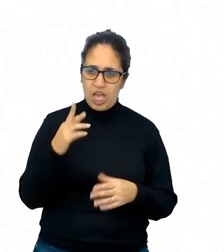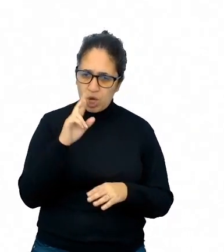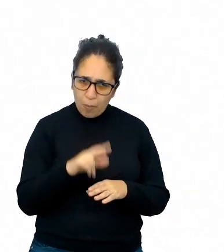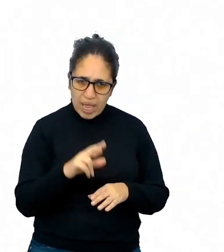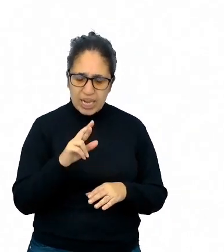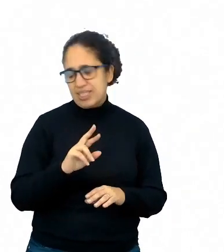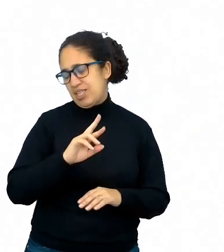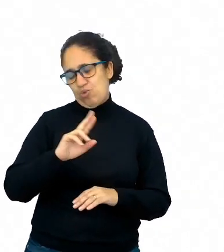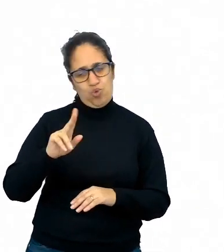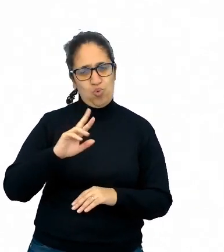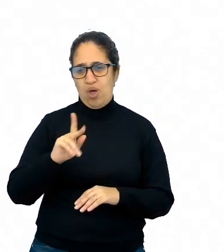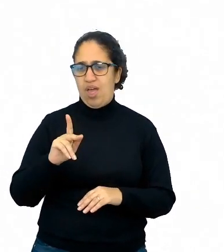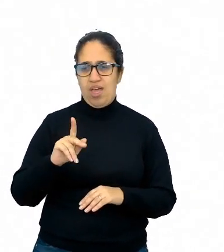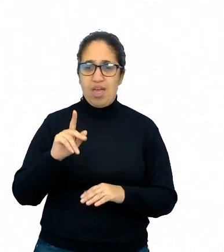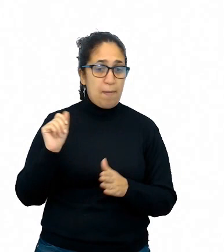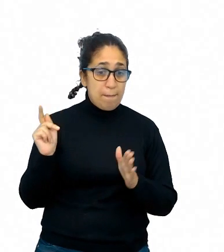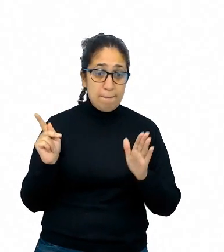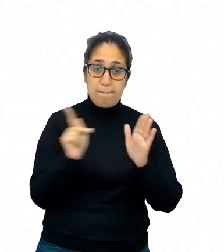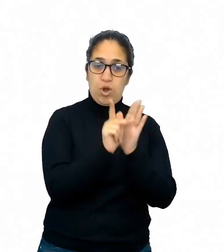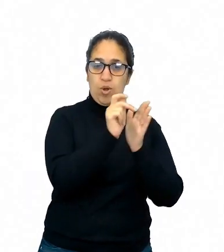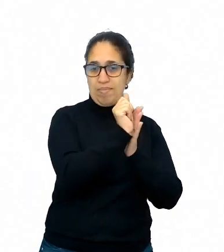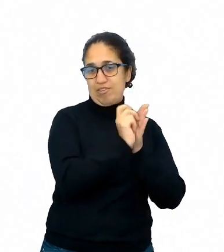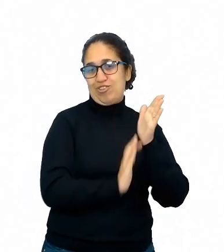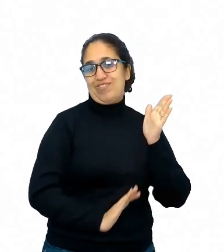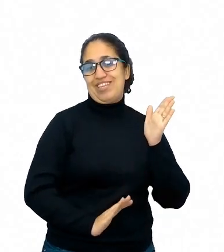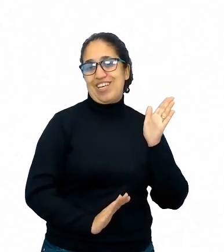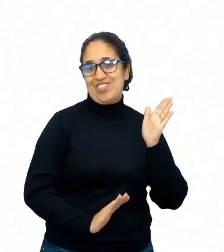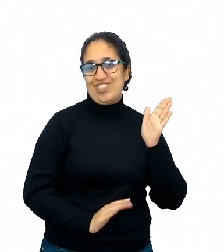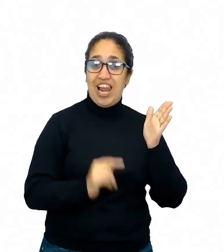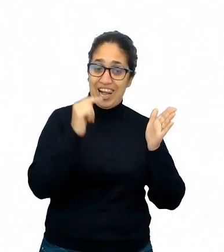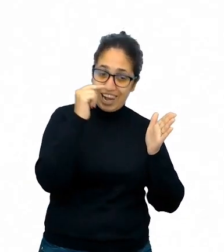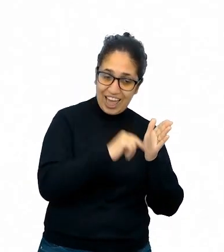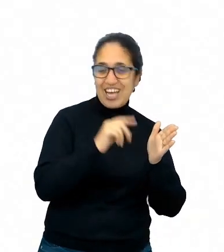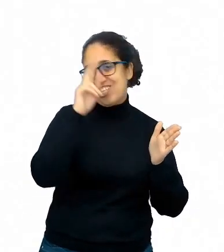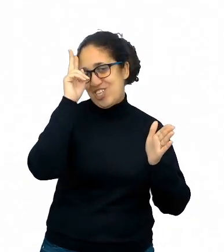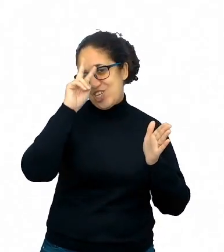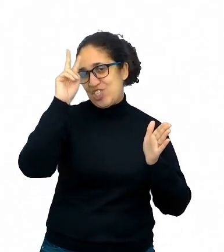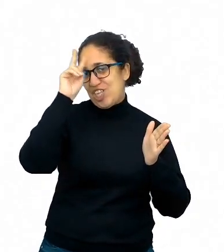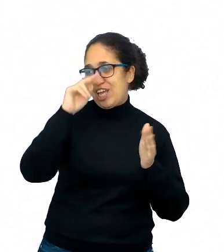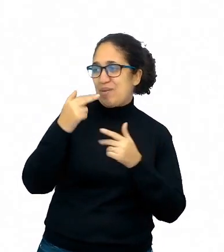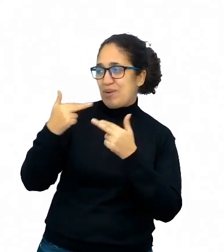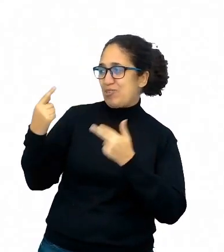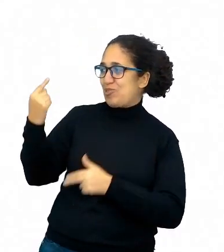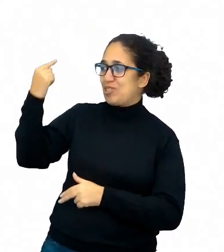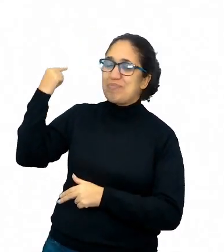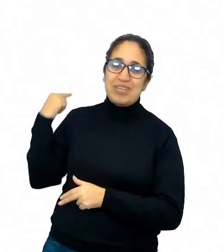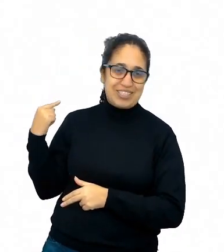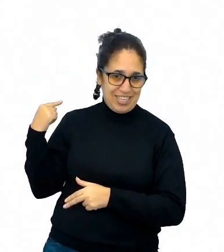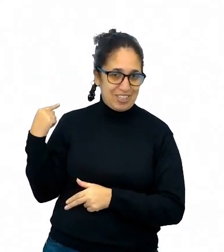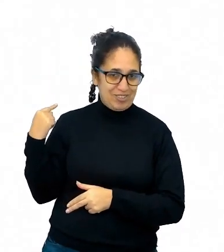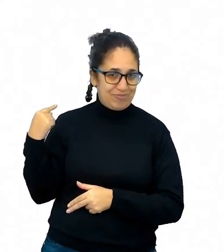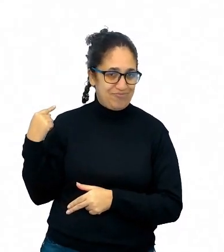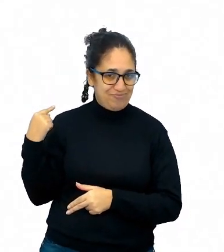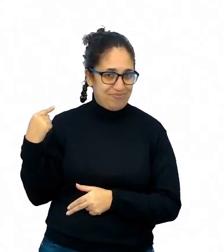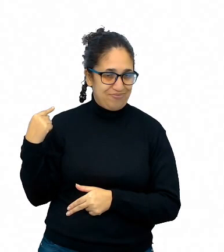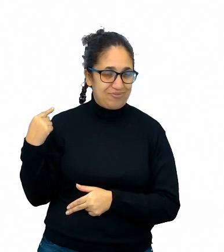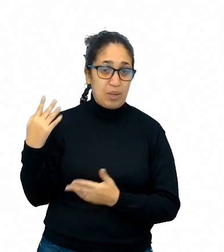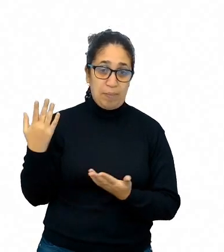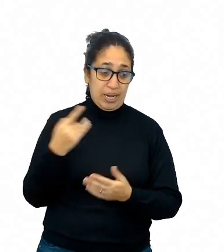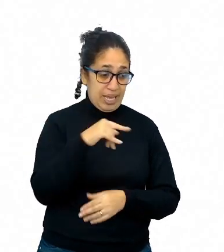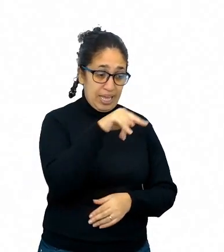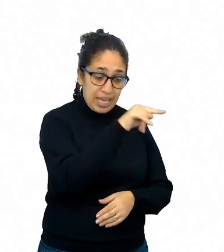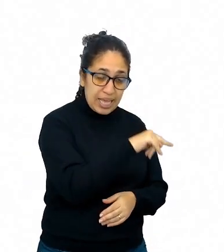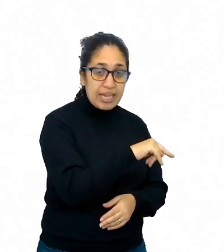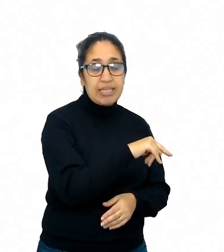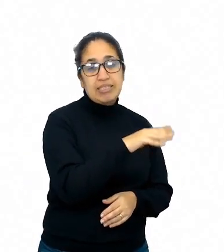recuperação. É da atividade proposta, a gente pode retomar aquilo que já foi aprendido, né? E aí reforça, né, para aqueles